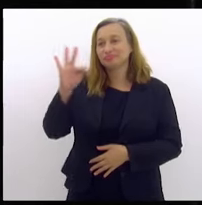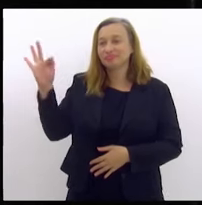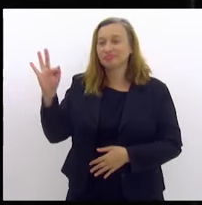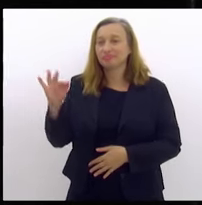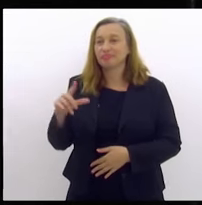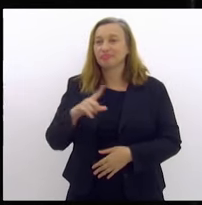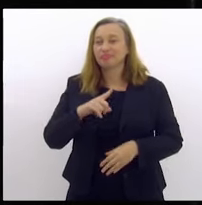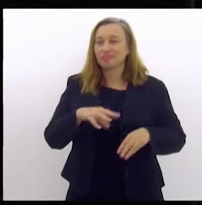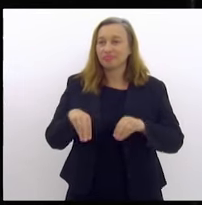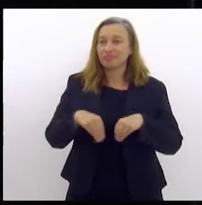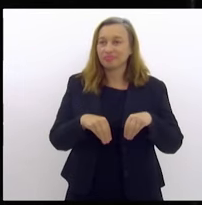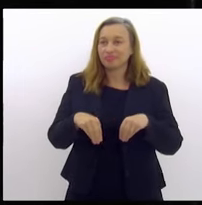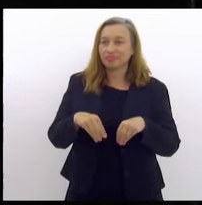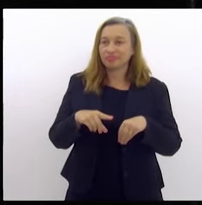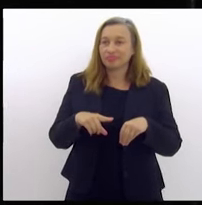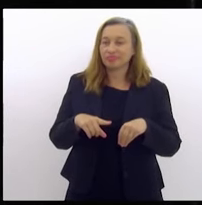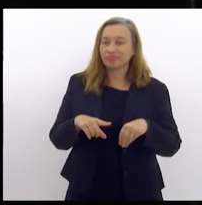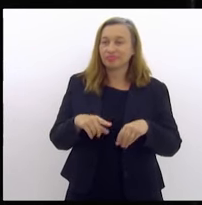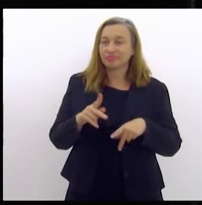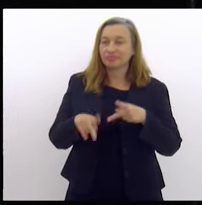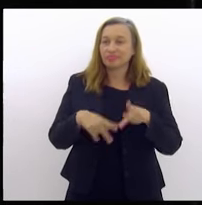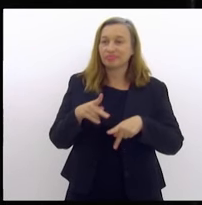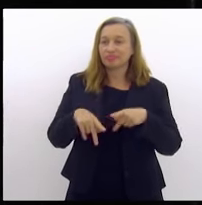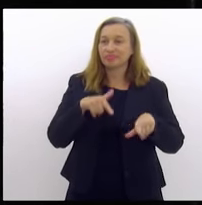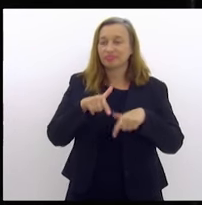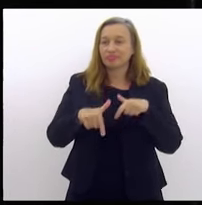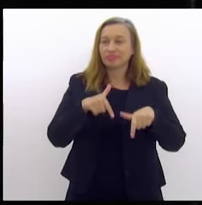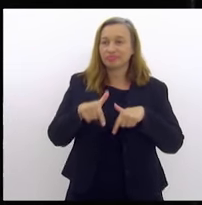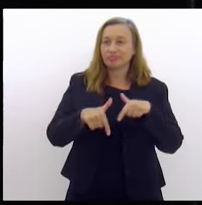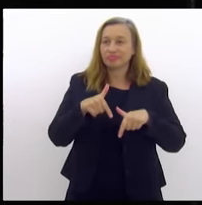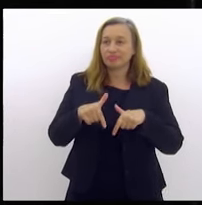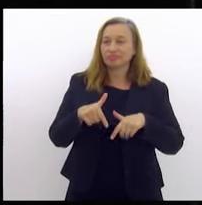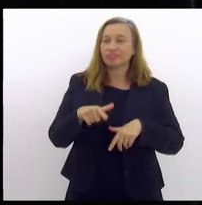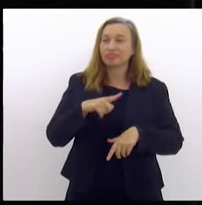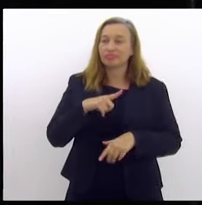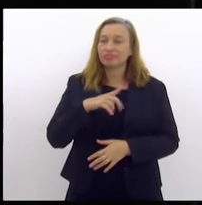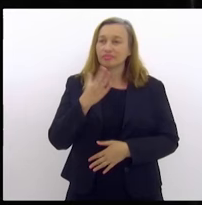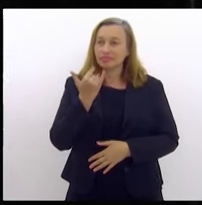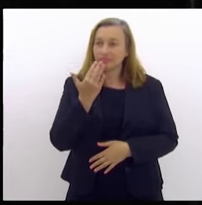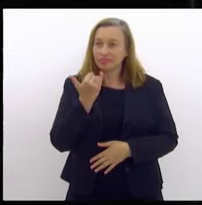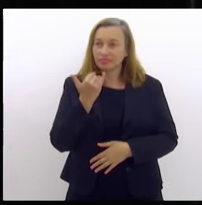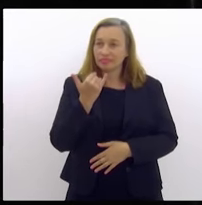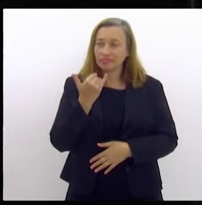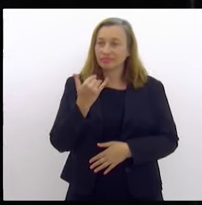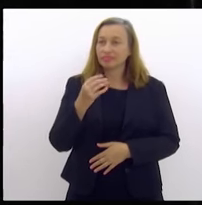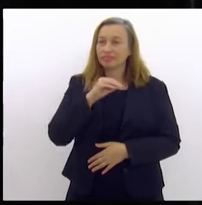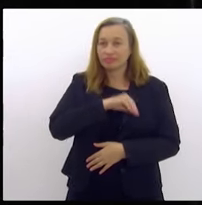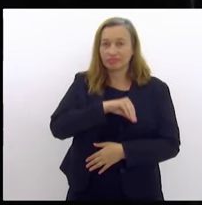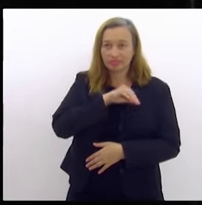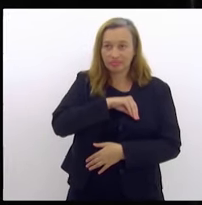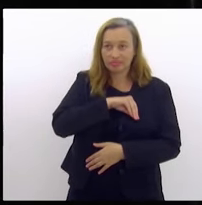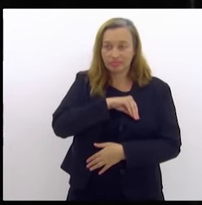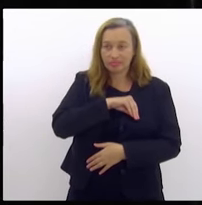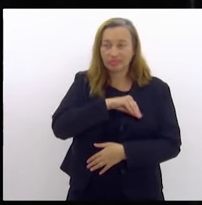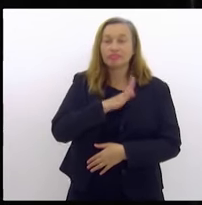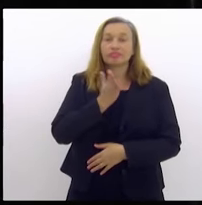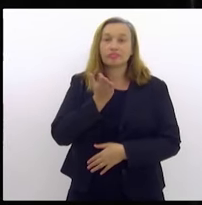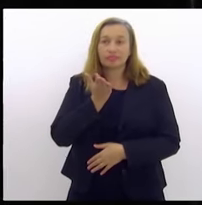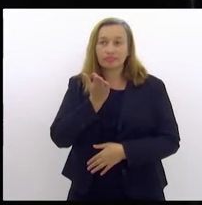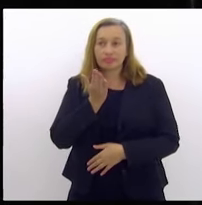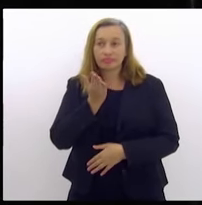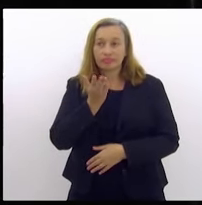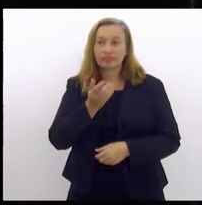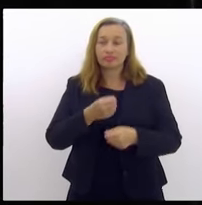terras improdutivas para o povo trabalhador ter comida e renda, para alimentar as